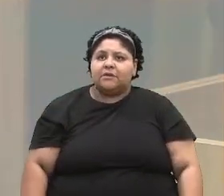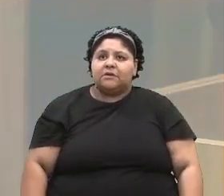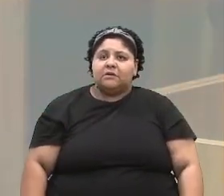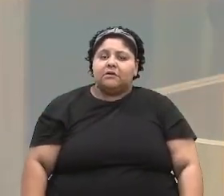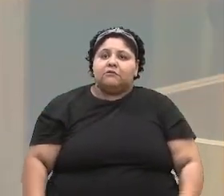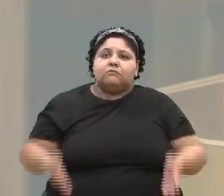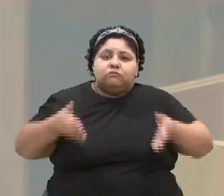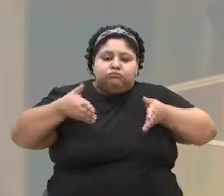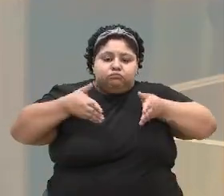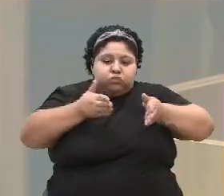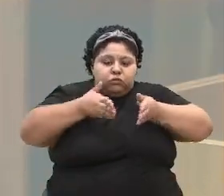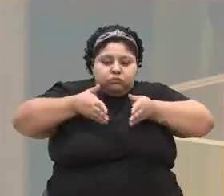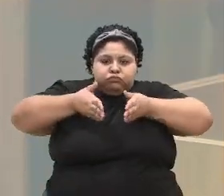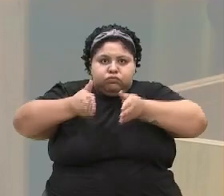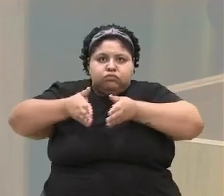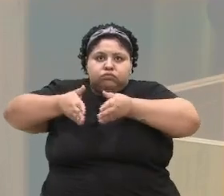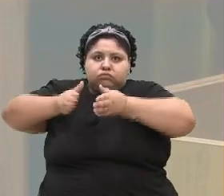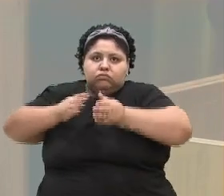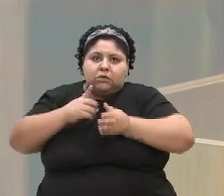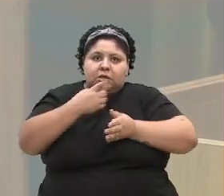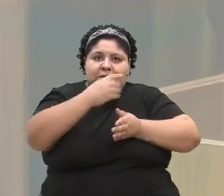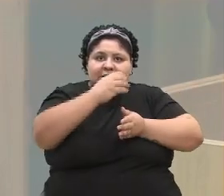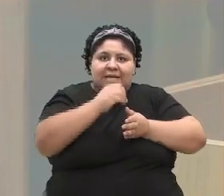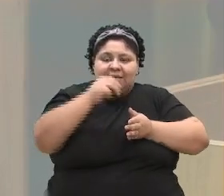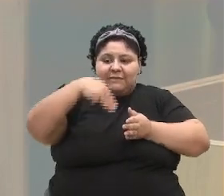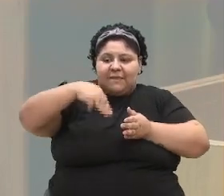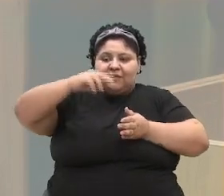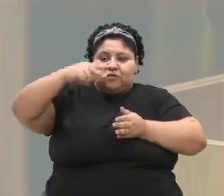são pedaços que às vezes é 10 metros quadrados.